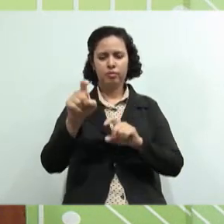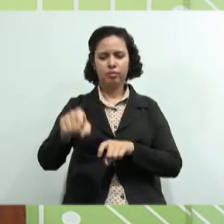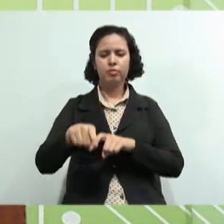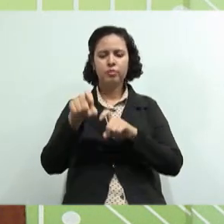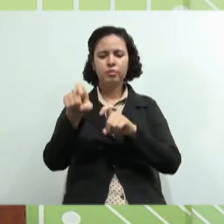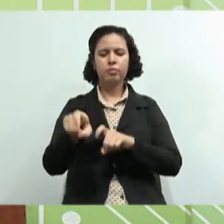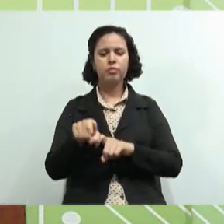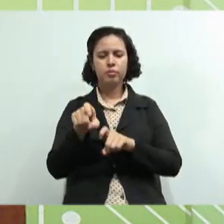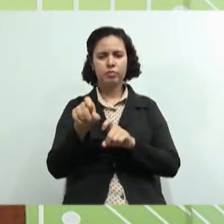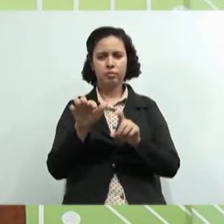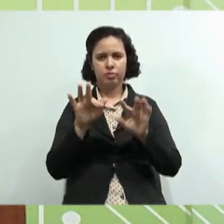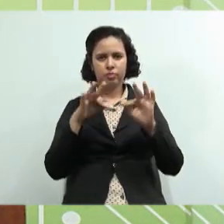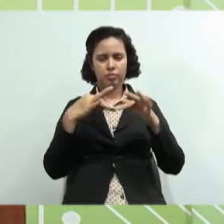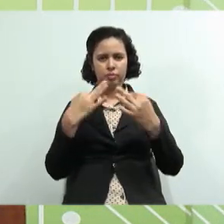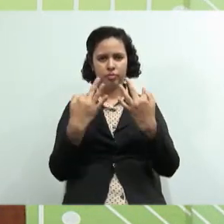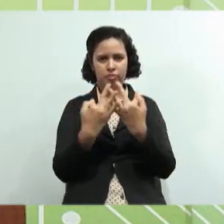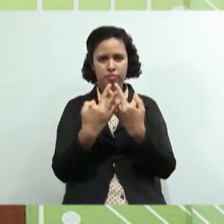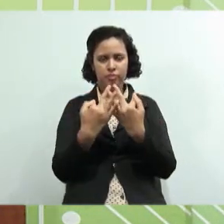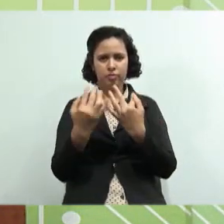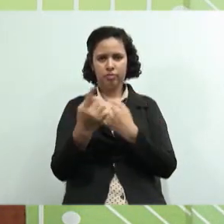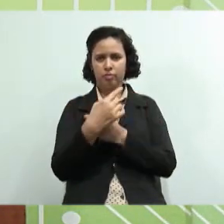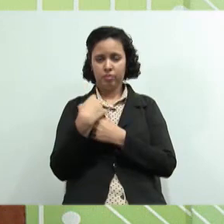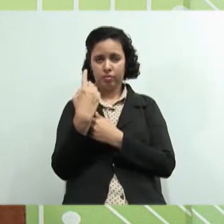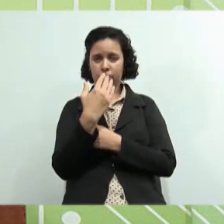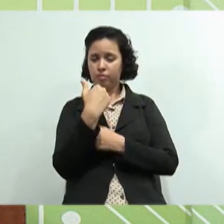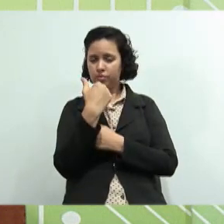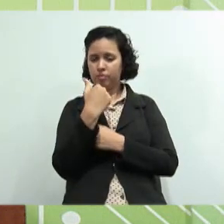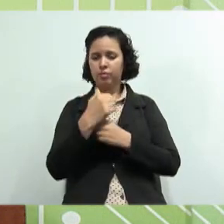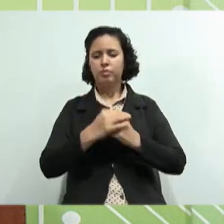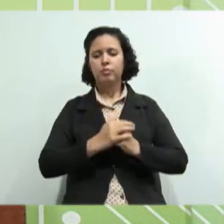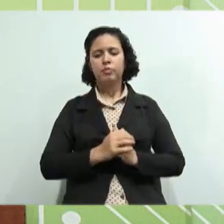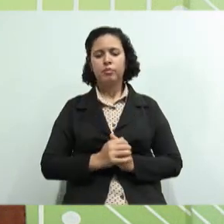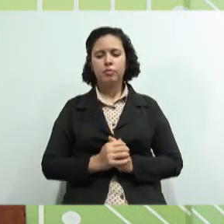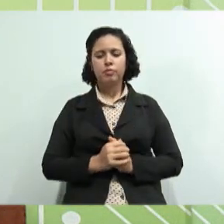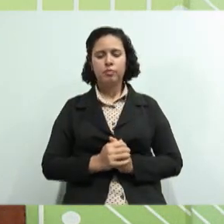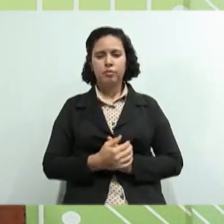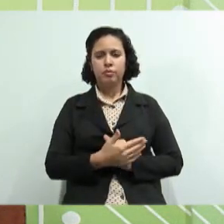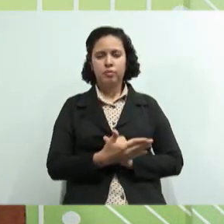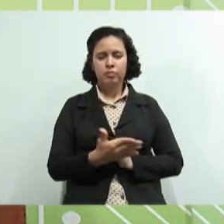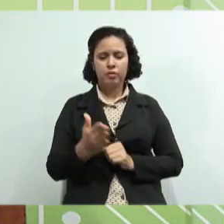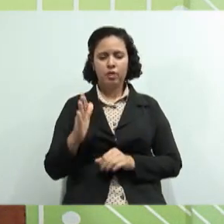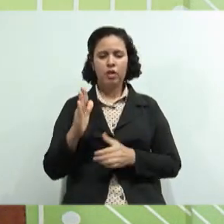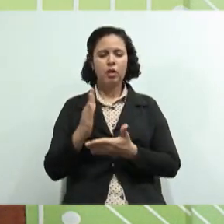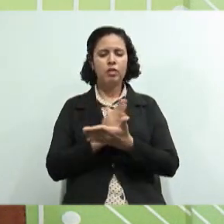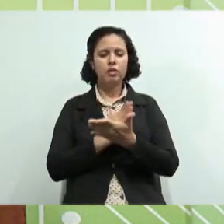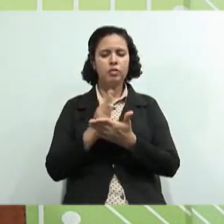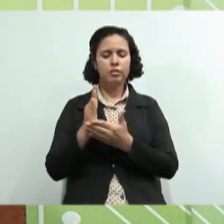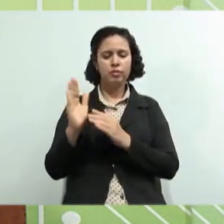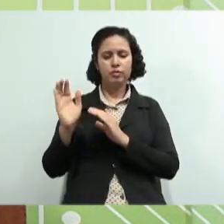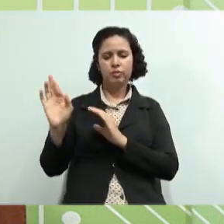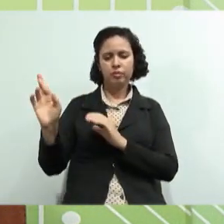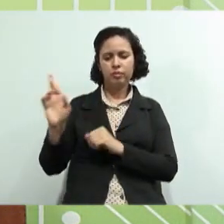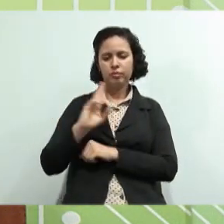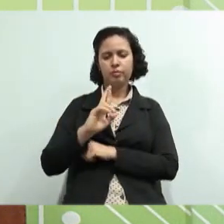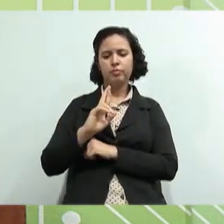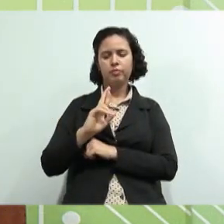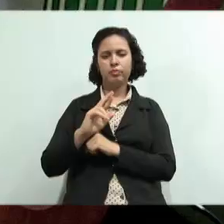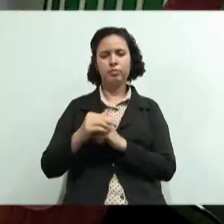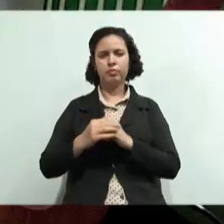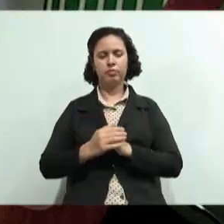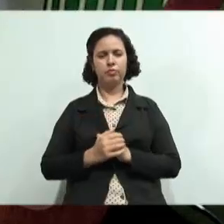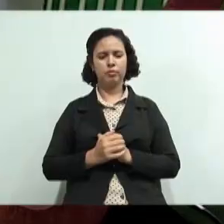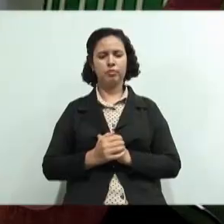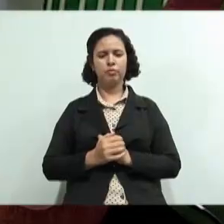nossas alimentações, para a nossa refeição. Então, fico aí para vocês algumas respostas. A gente teve participação?